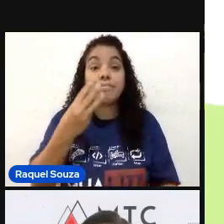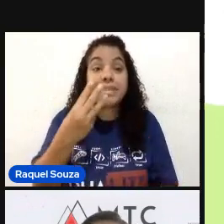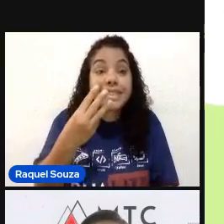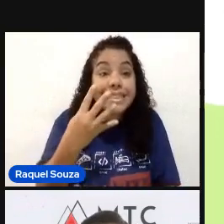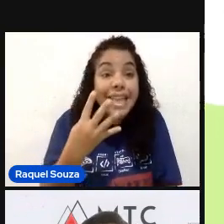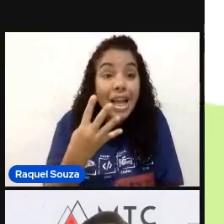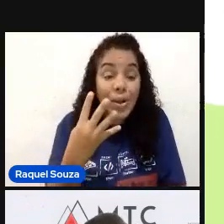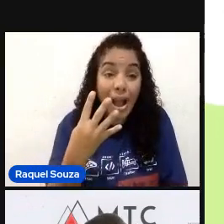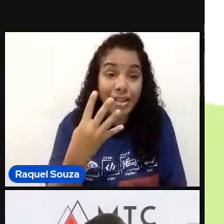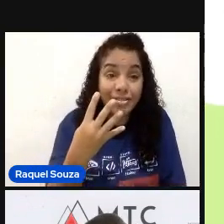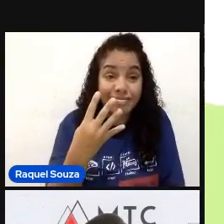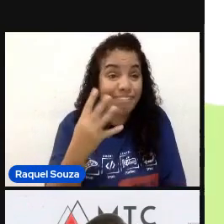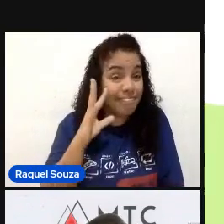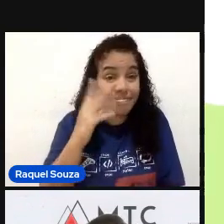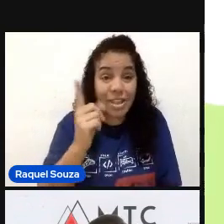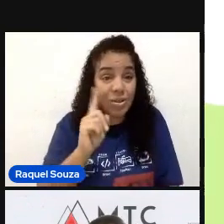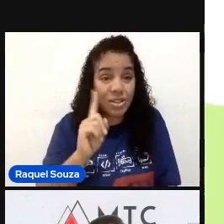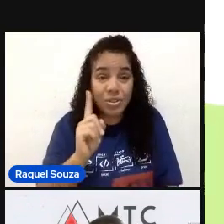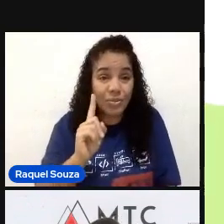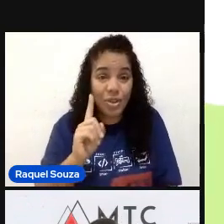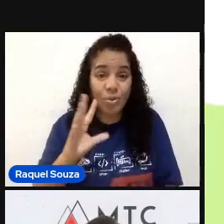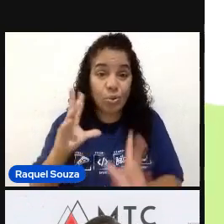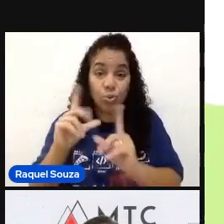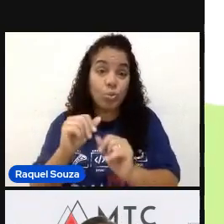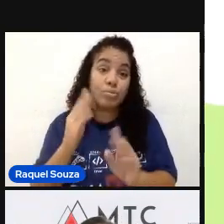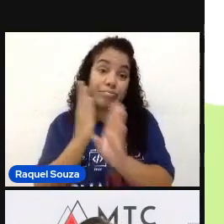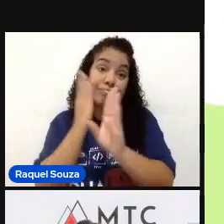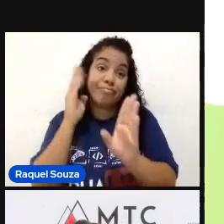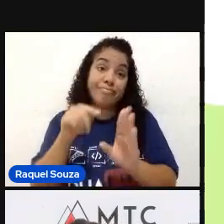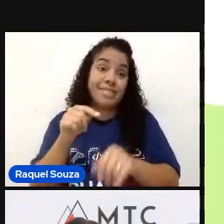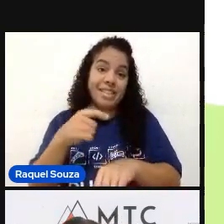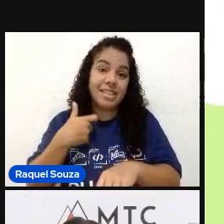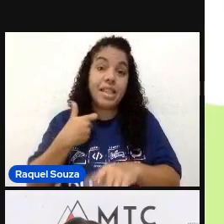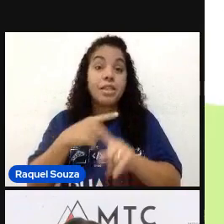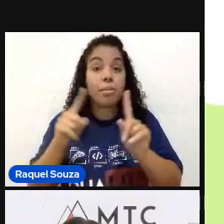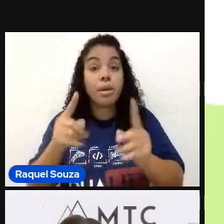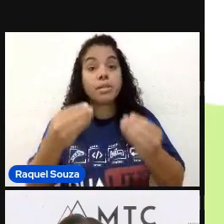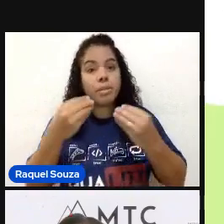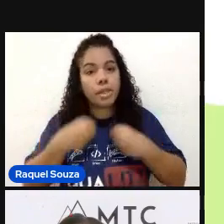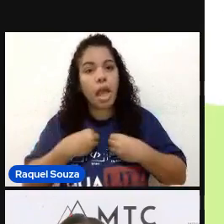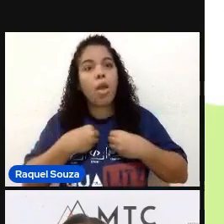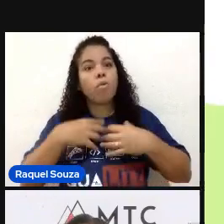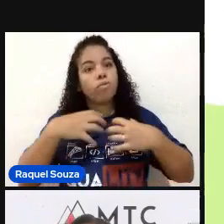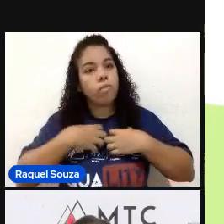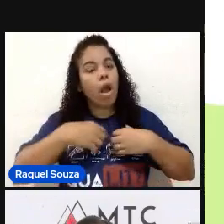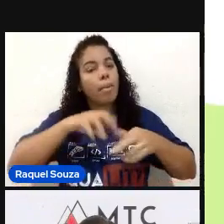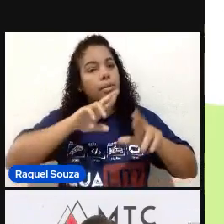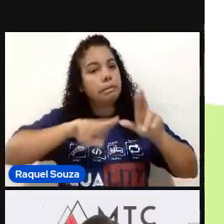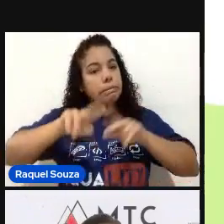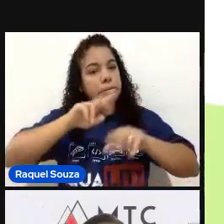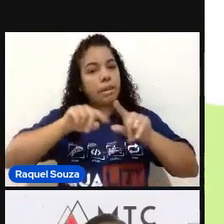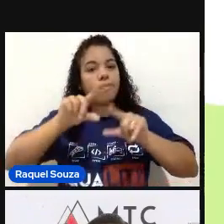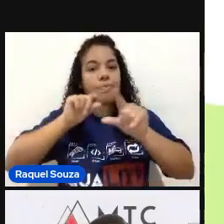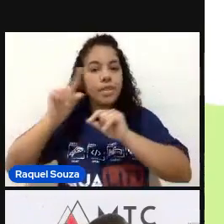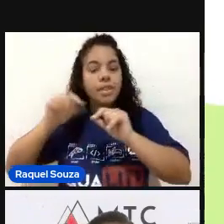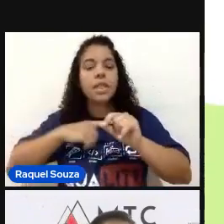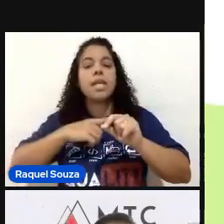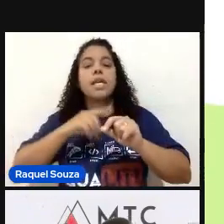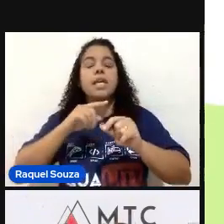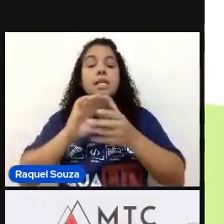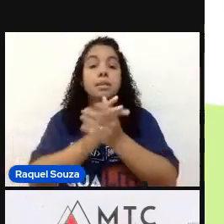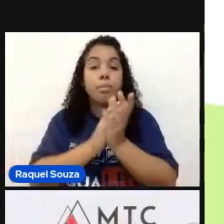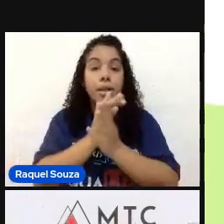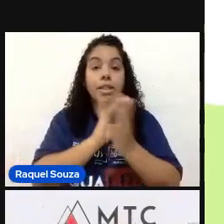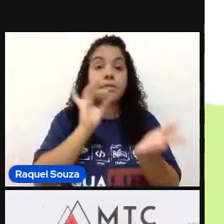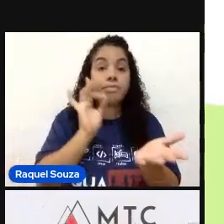anos não resolveu tudo, mas me deu ferramentas para definir expectativas realistas e